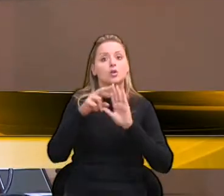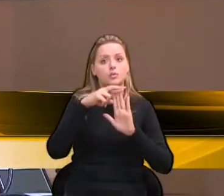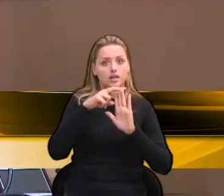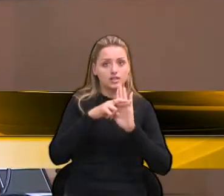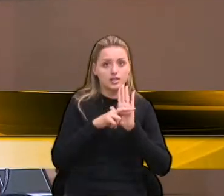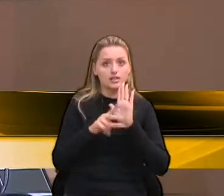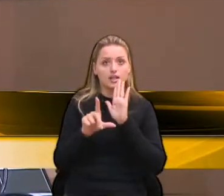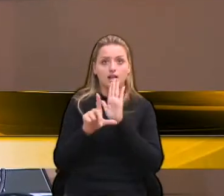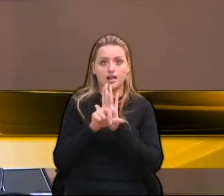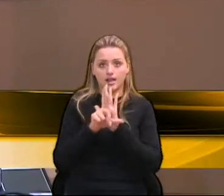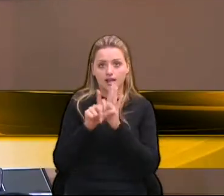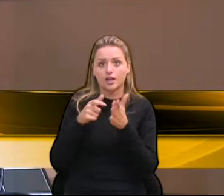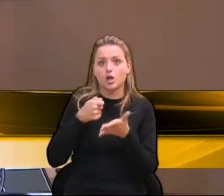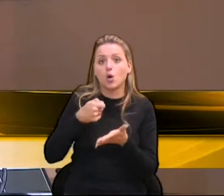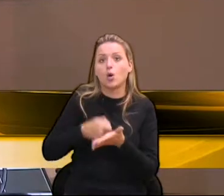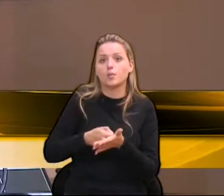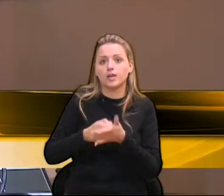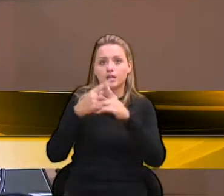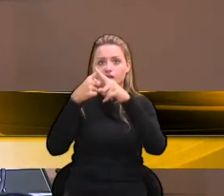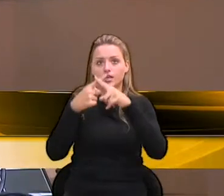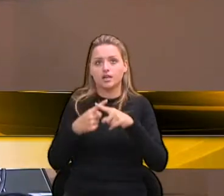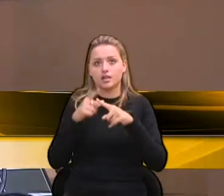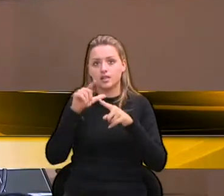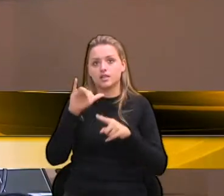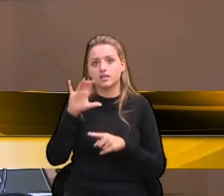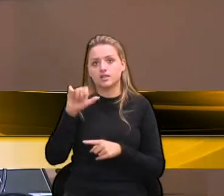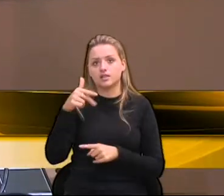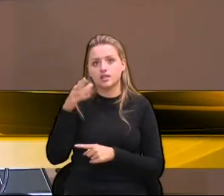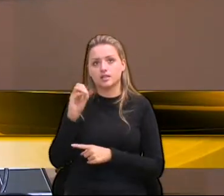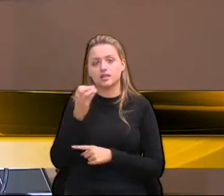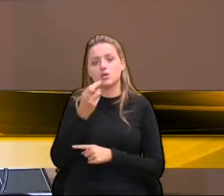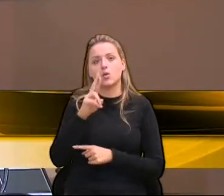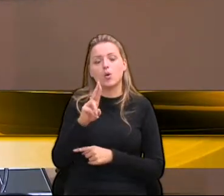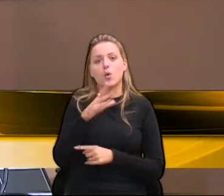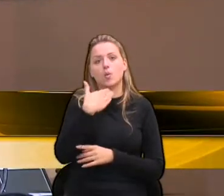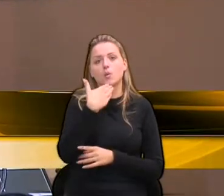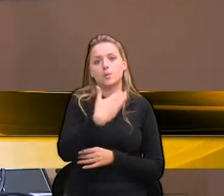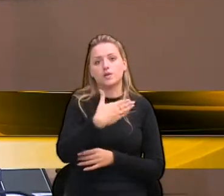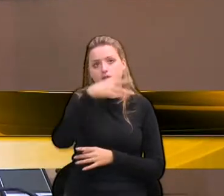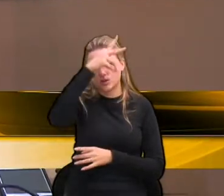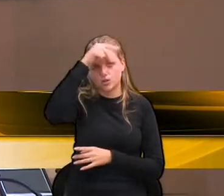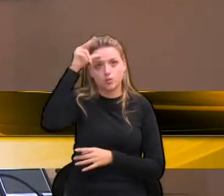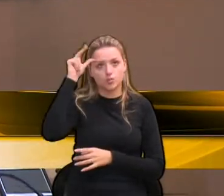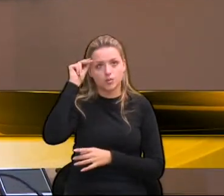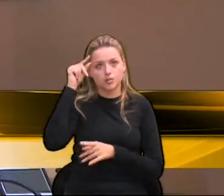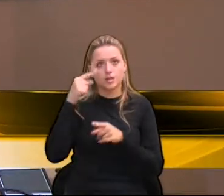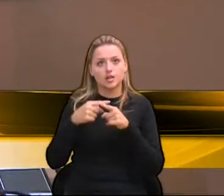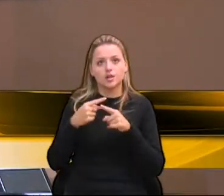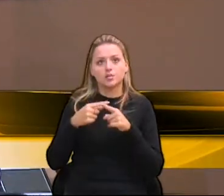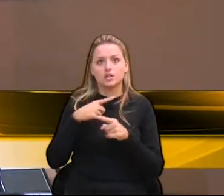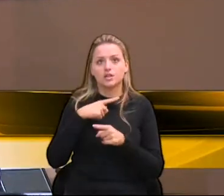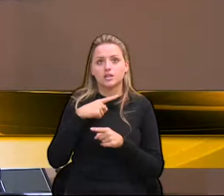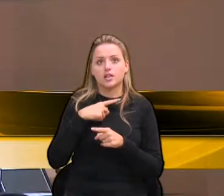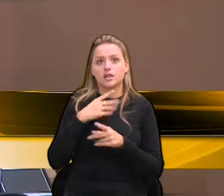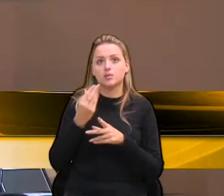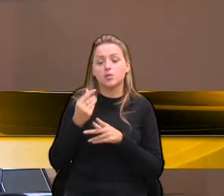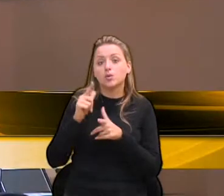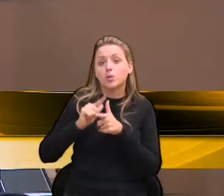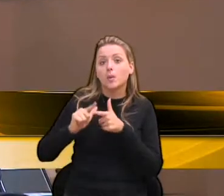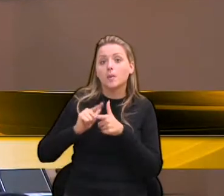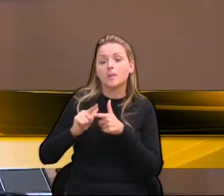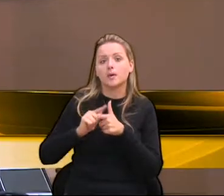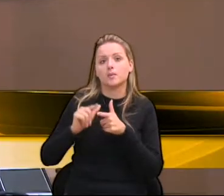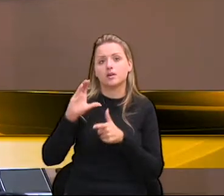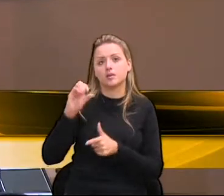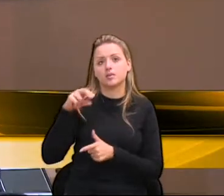federal exige ou a licitação ou chamamento público. Então é por isso que está se dando muitos problemas com os convênios, vai